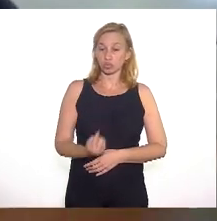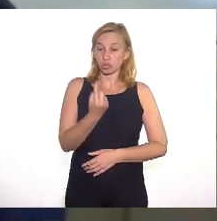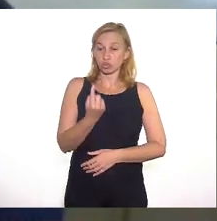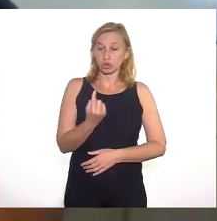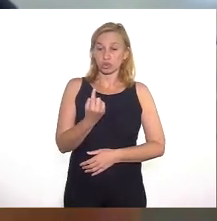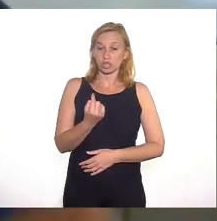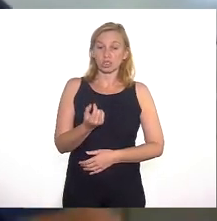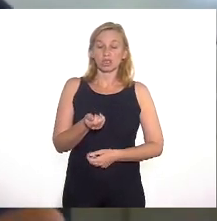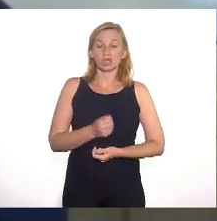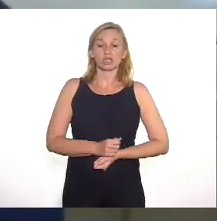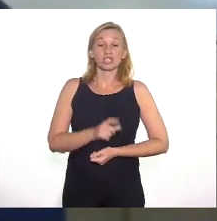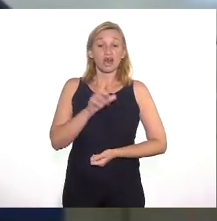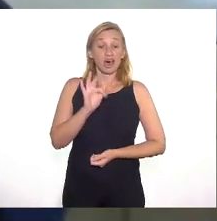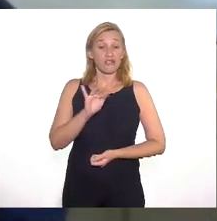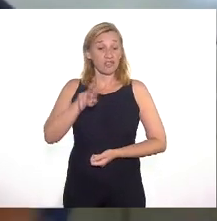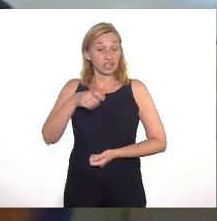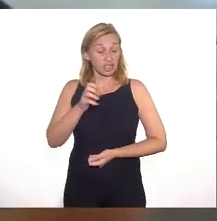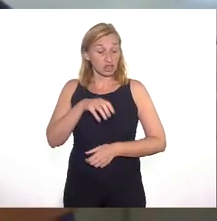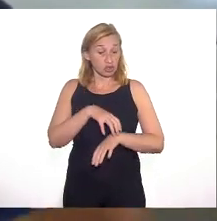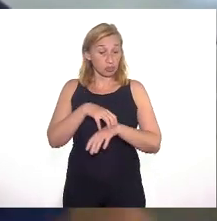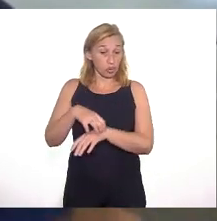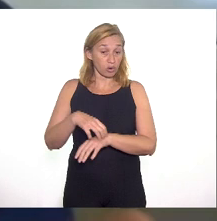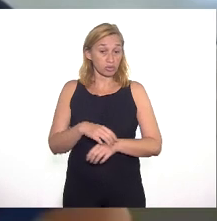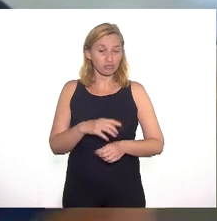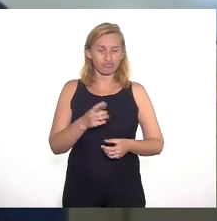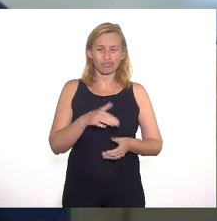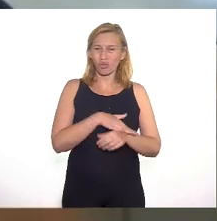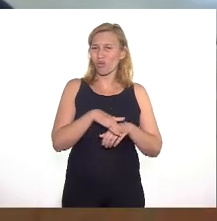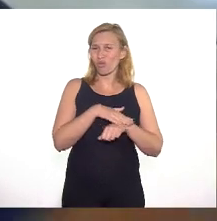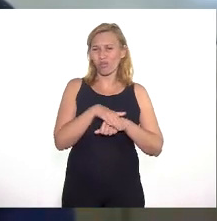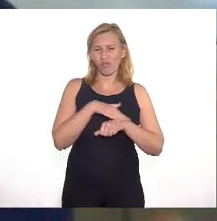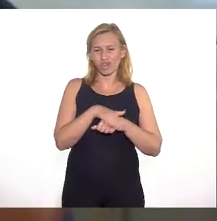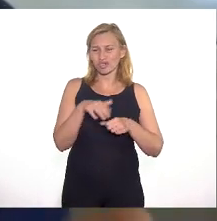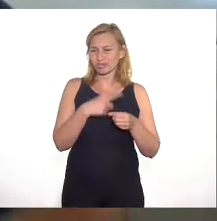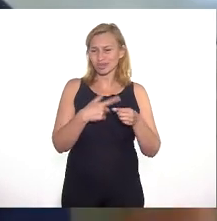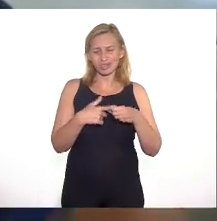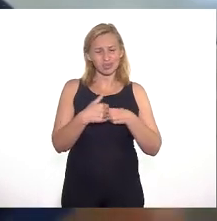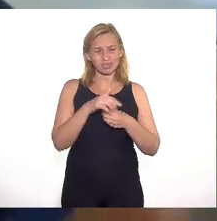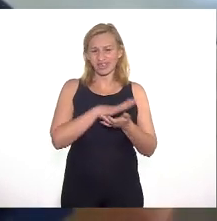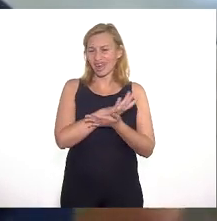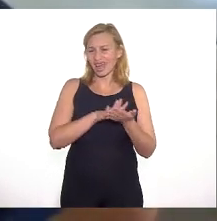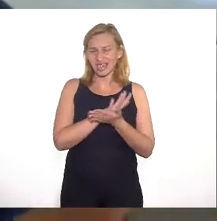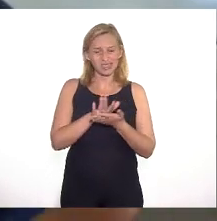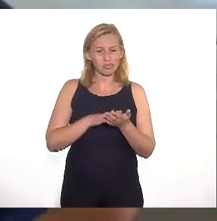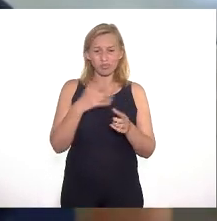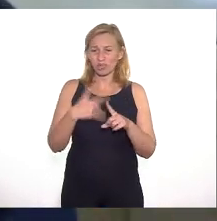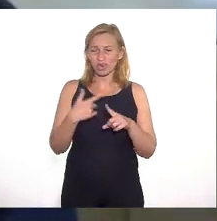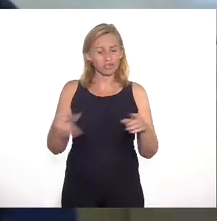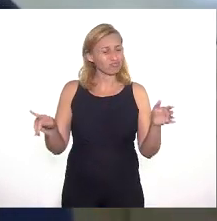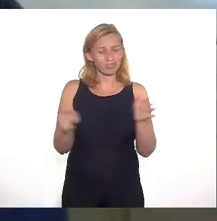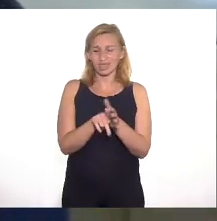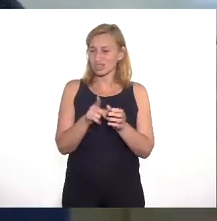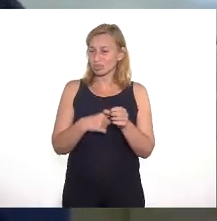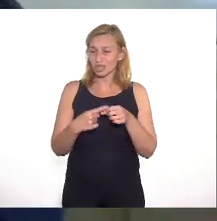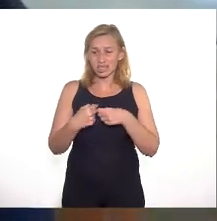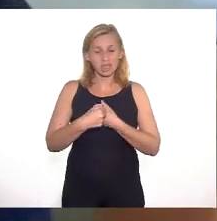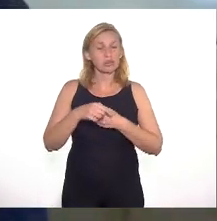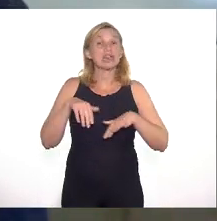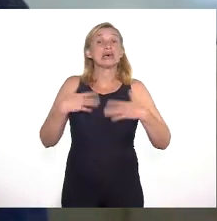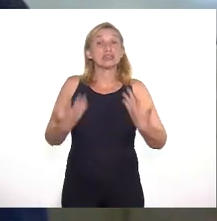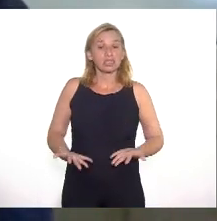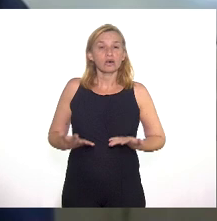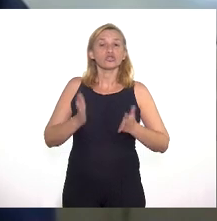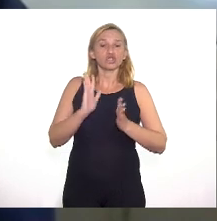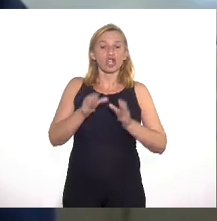é gerida pela FETRANSPOR e não conversa com município nenhum, porque as linhas são intermunicipais. Então, se já tem